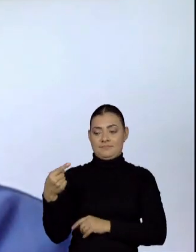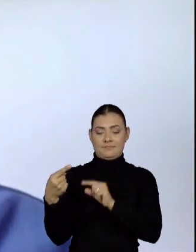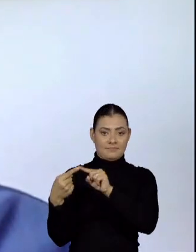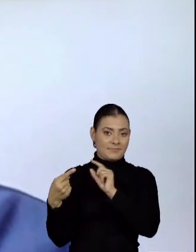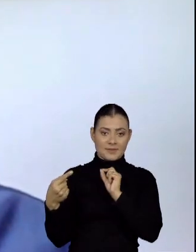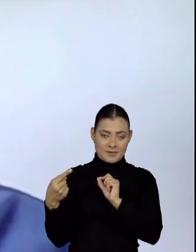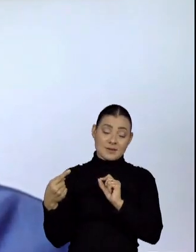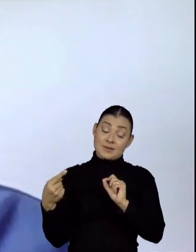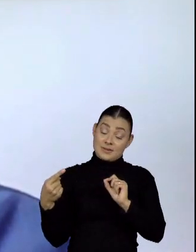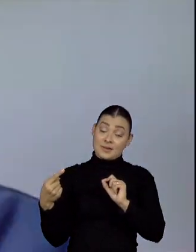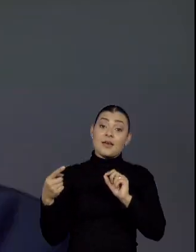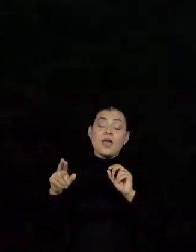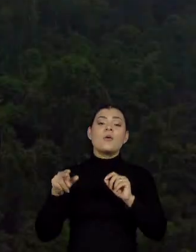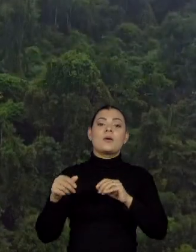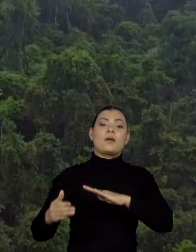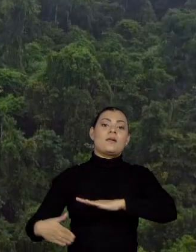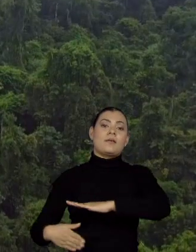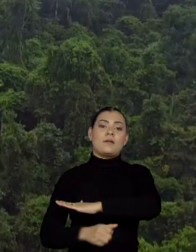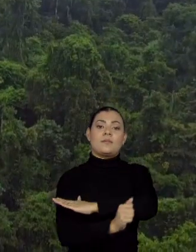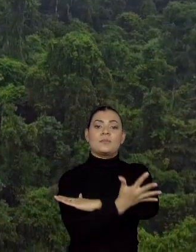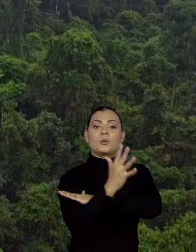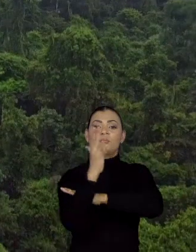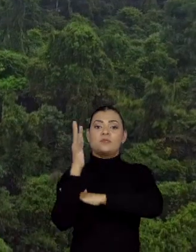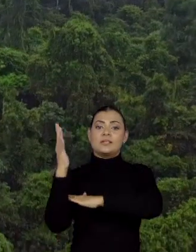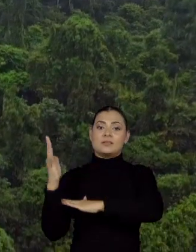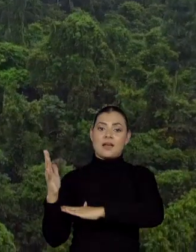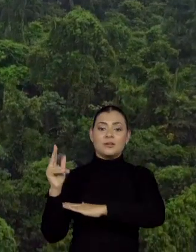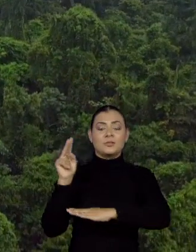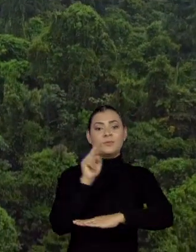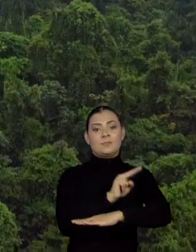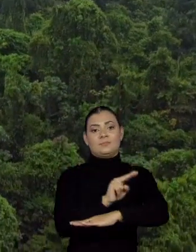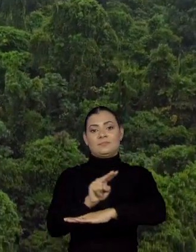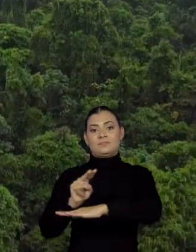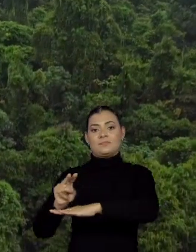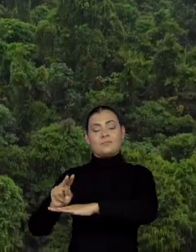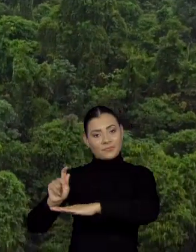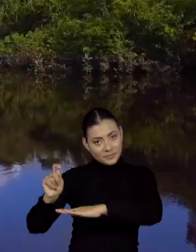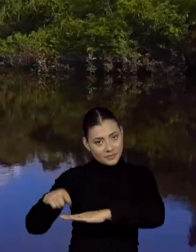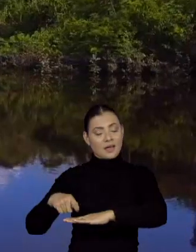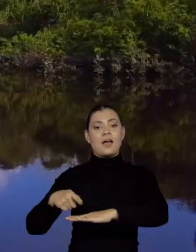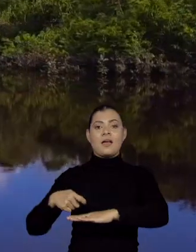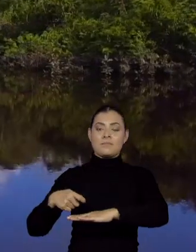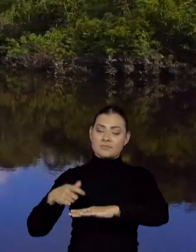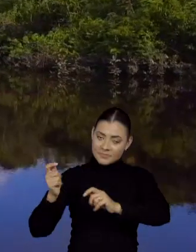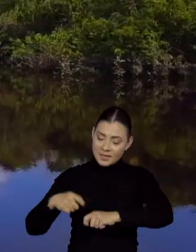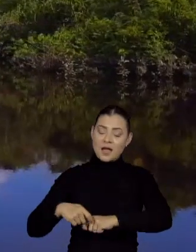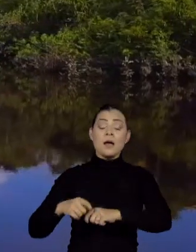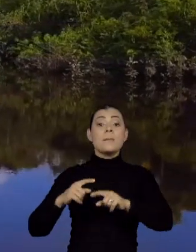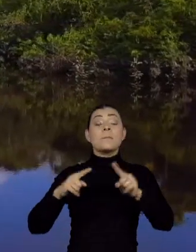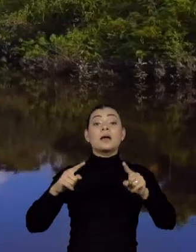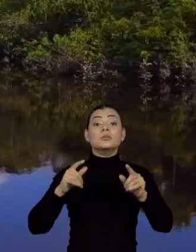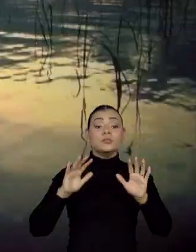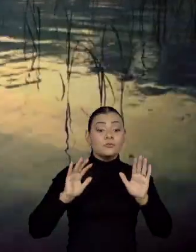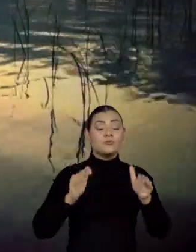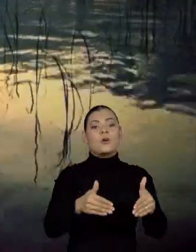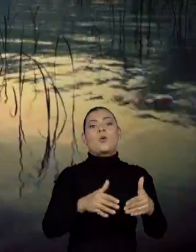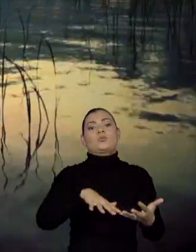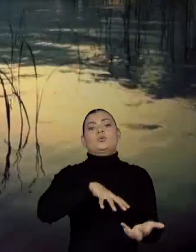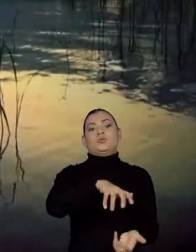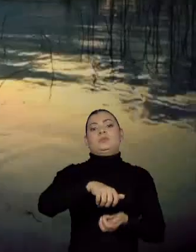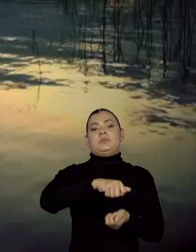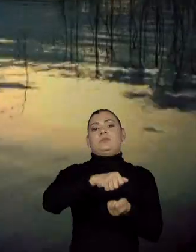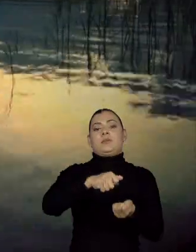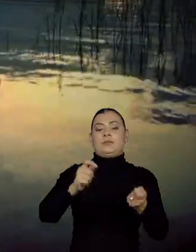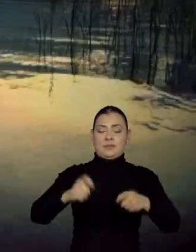é a biodiversidade, que pode ser muito bem explorada economicamente para o desenvolvimento sustentável da